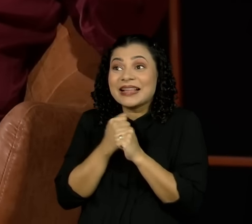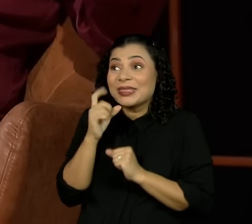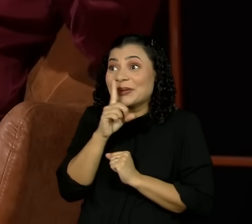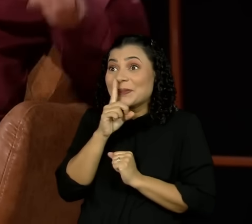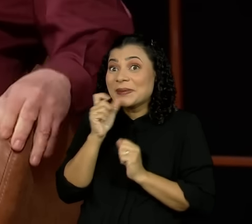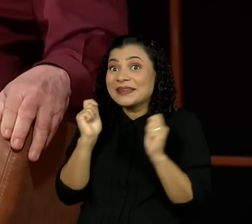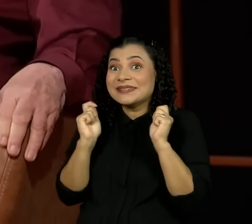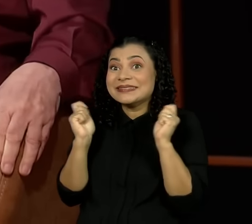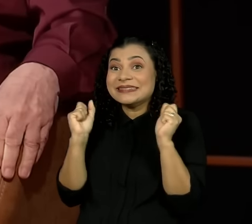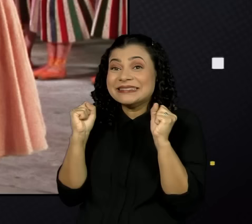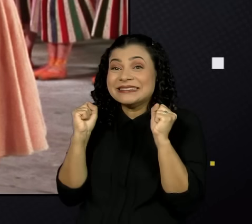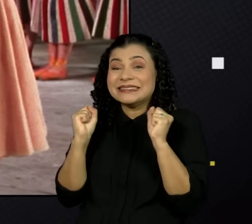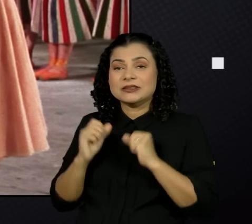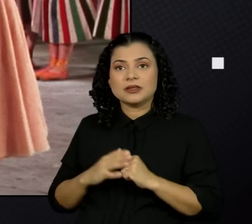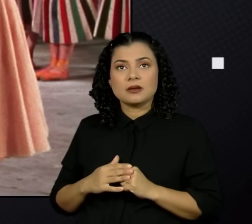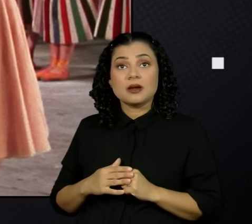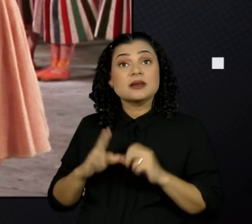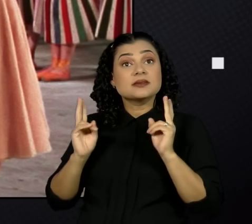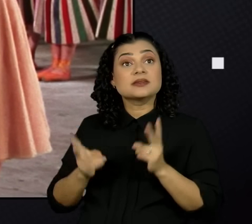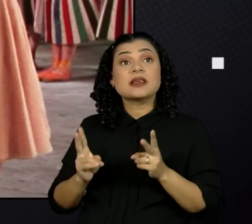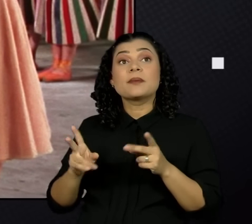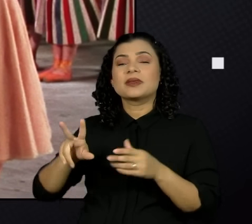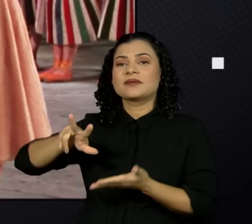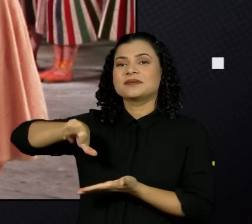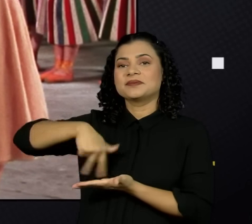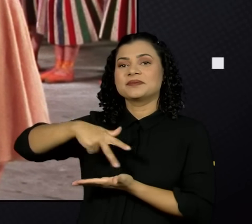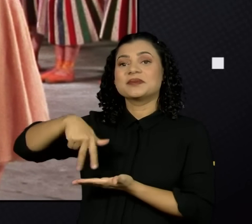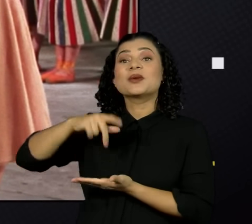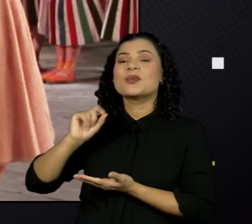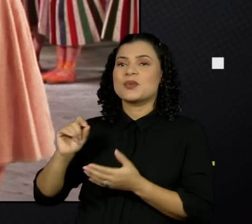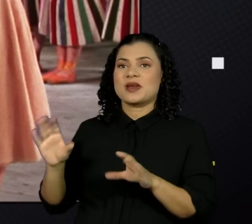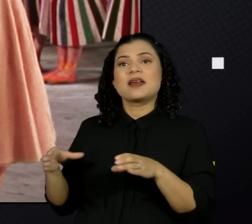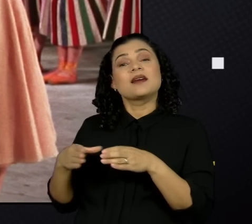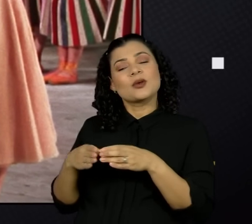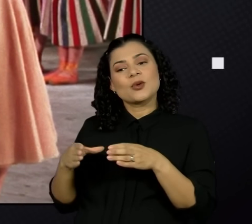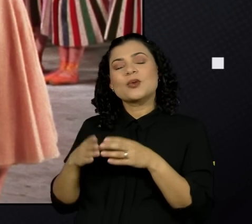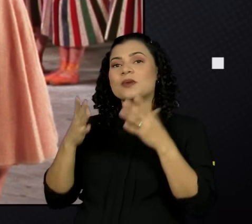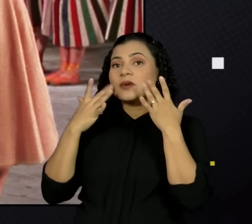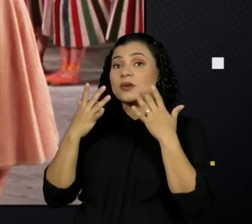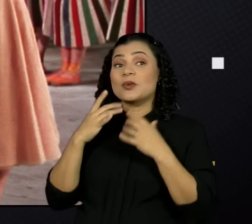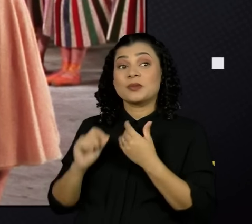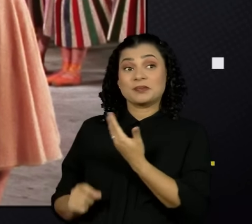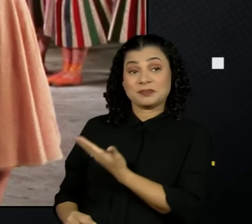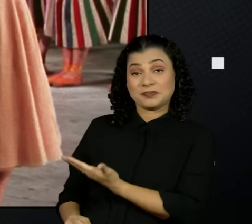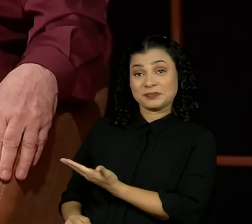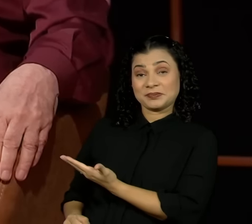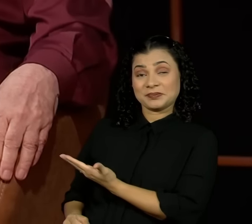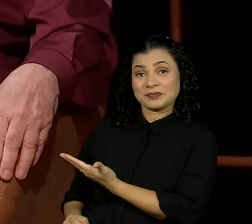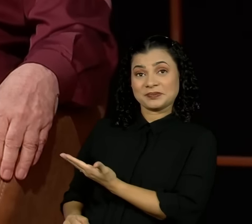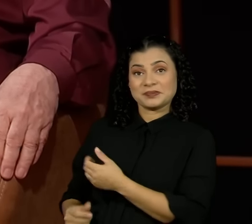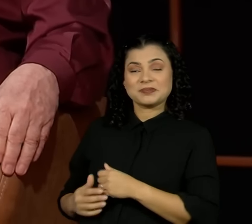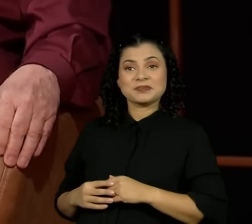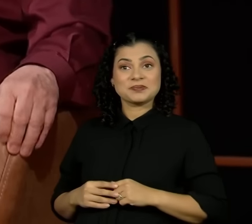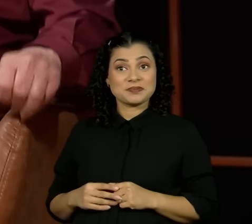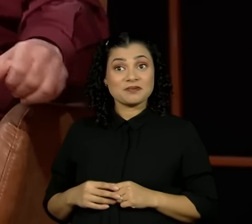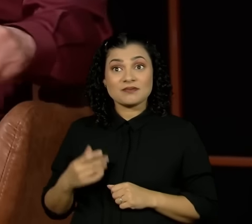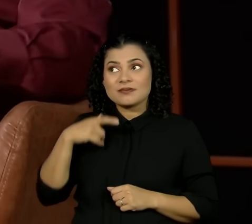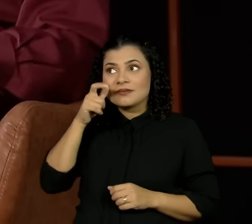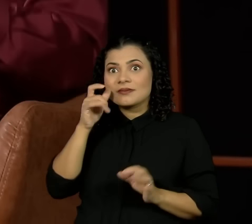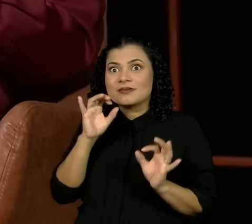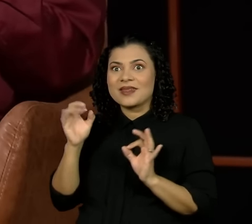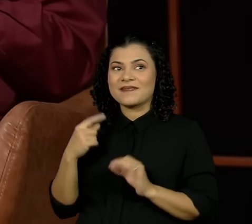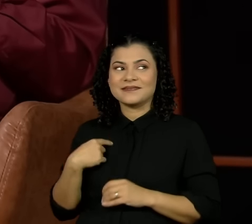uma conquista. E passava a Sinfonia de Paris, com o Gene Kelly e a Leslie Caron. Lá fui